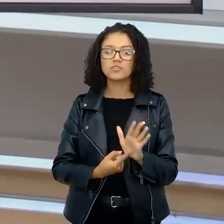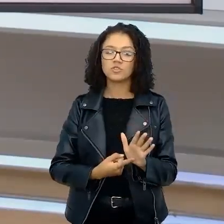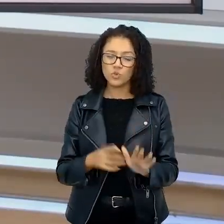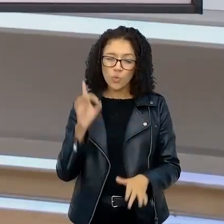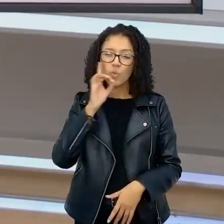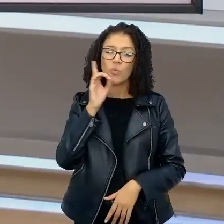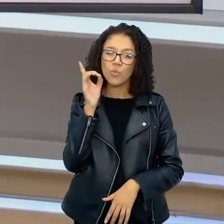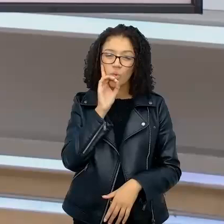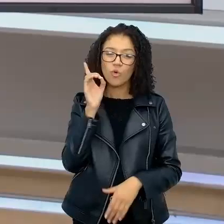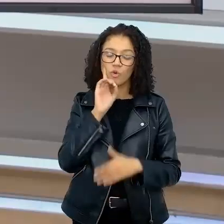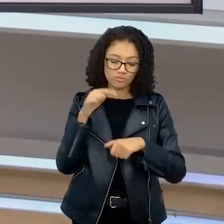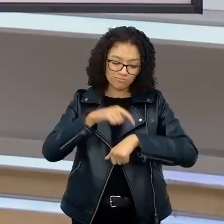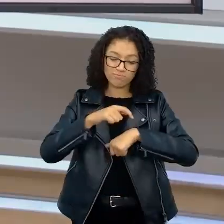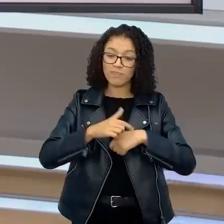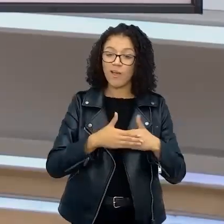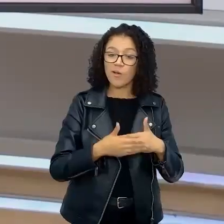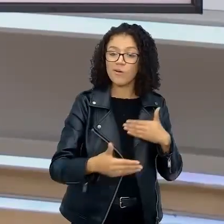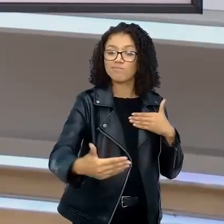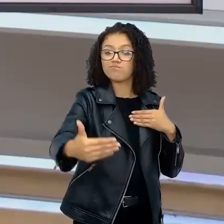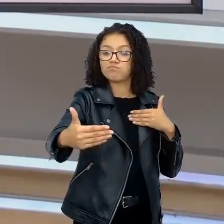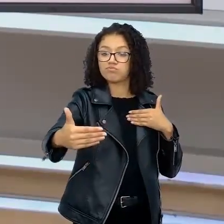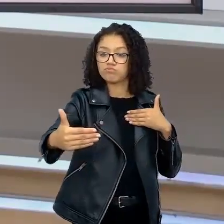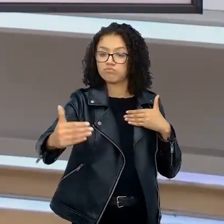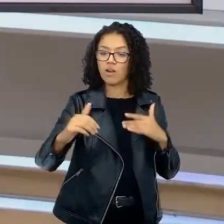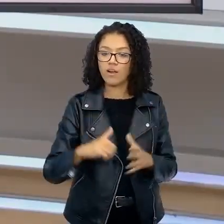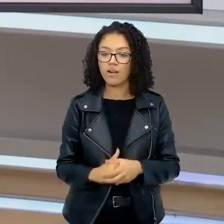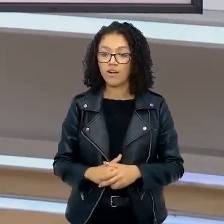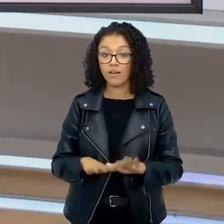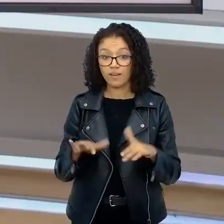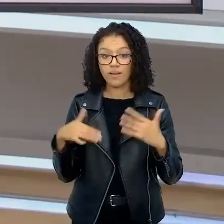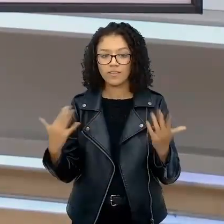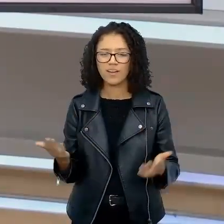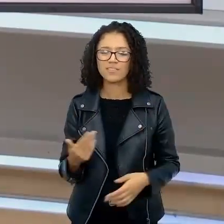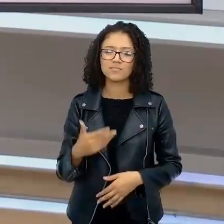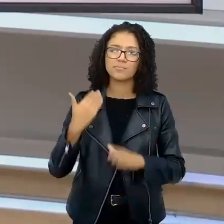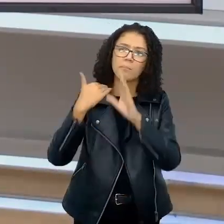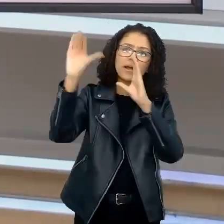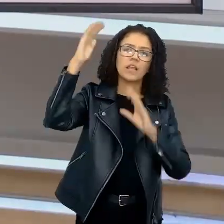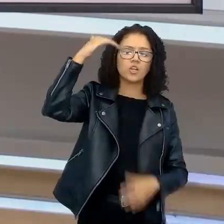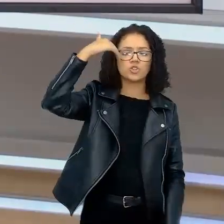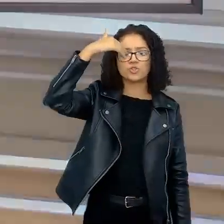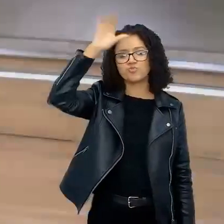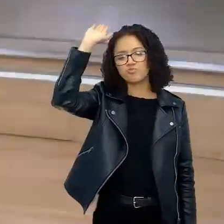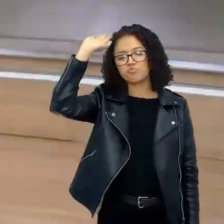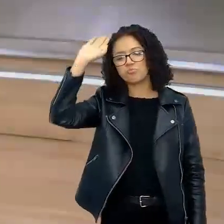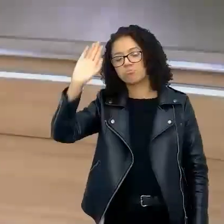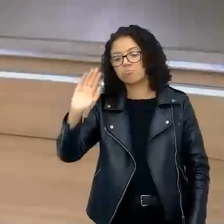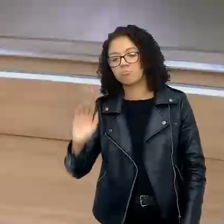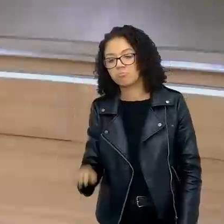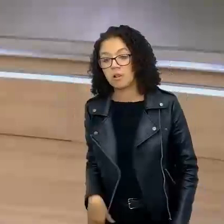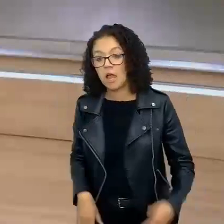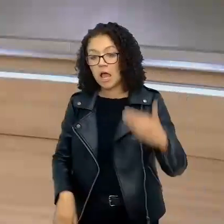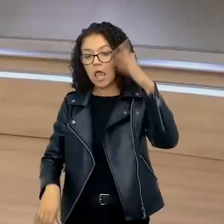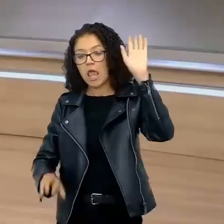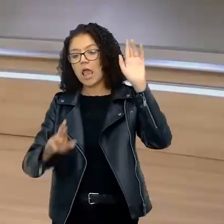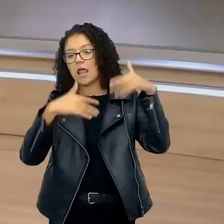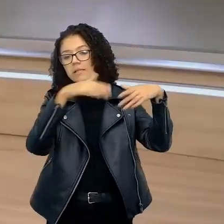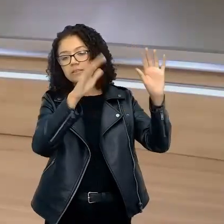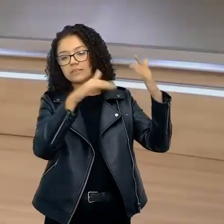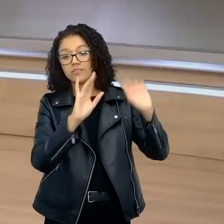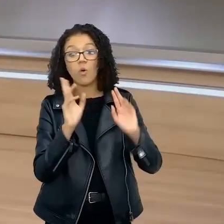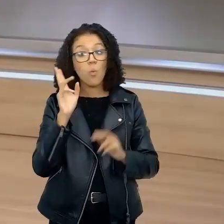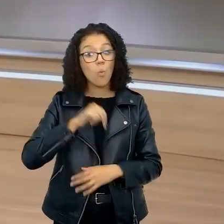ressignificados a longo prazo. Então não adianta eu encaminhar e falar, foi encaminhado, a rede se vira. Não, eu